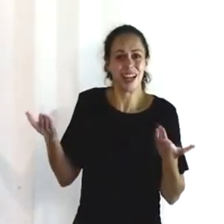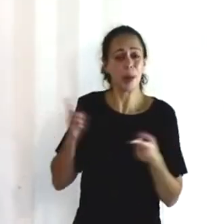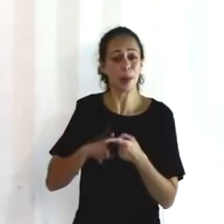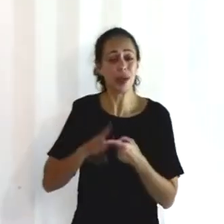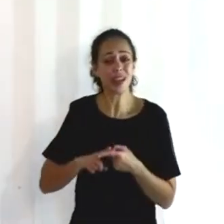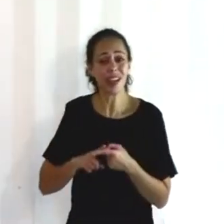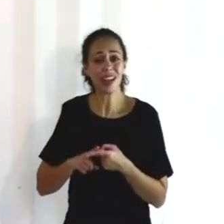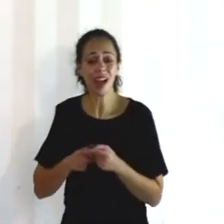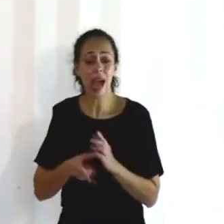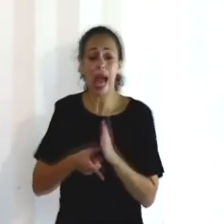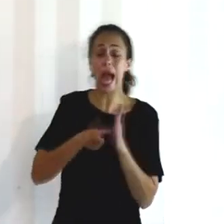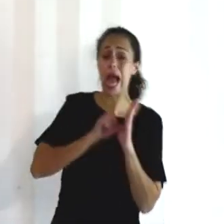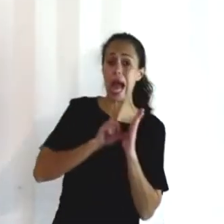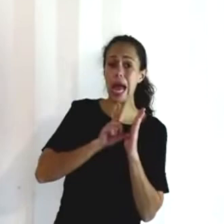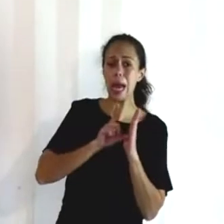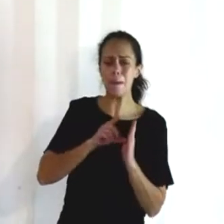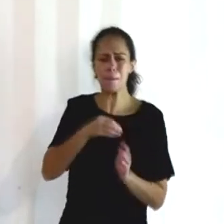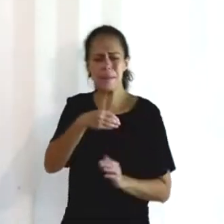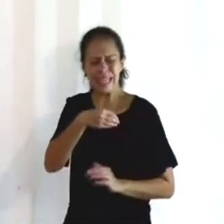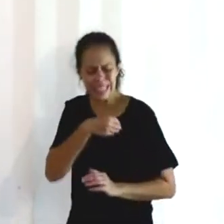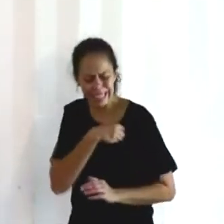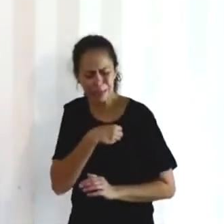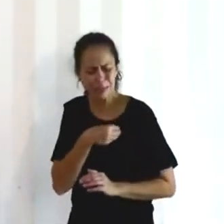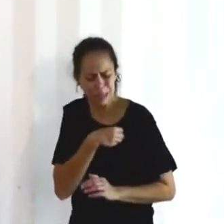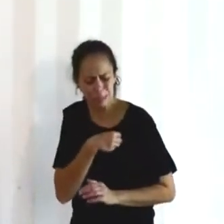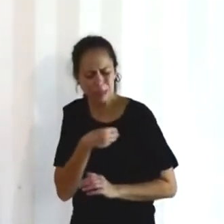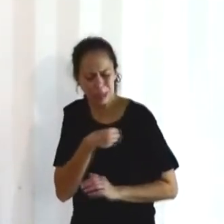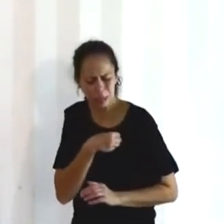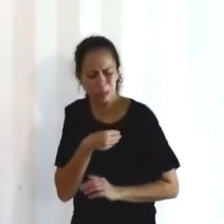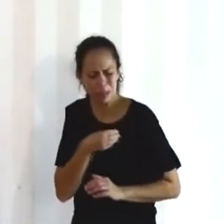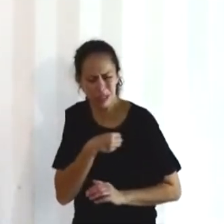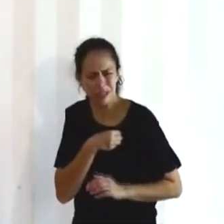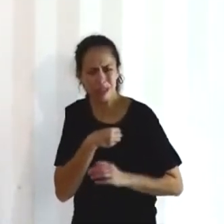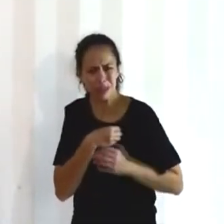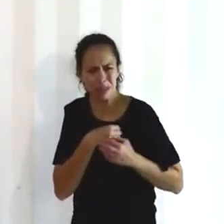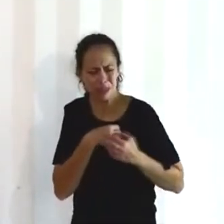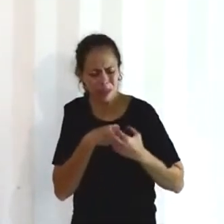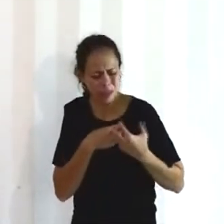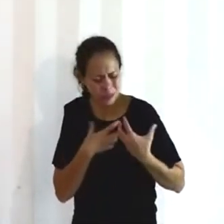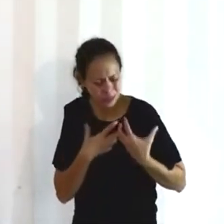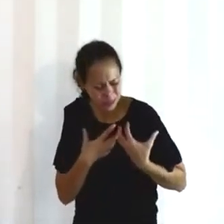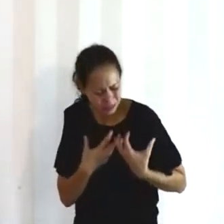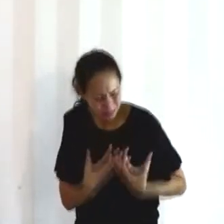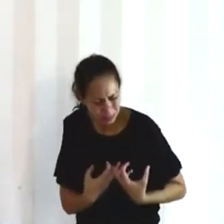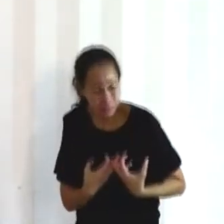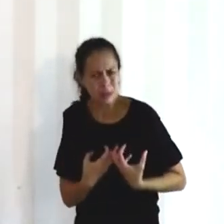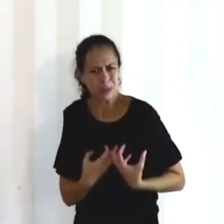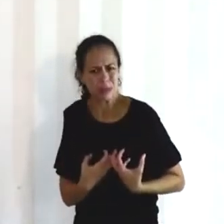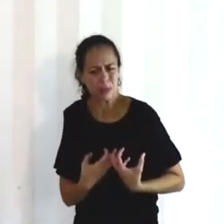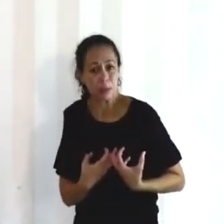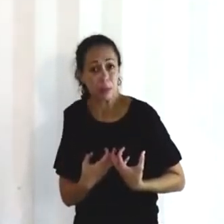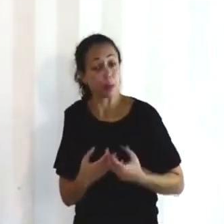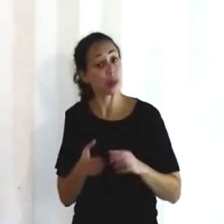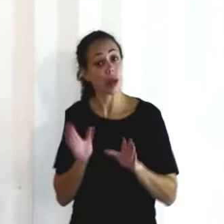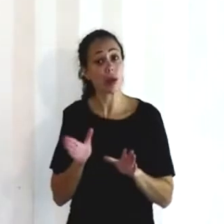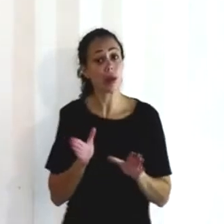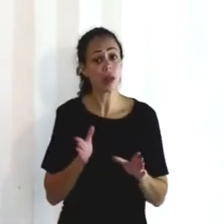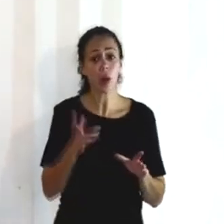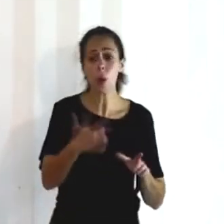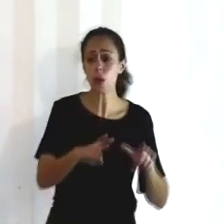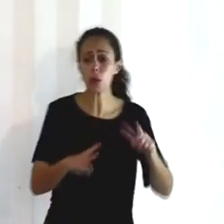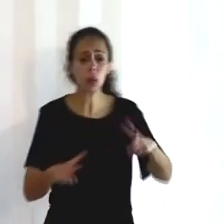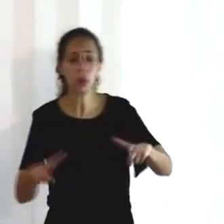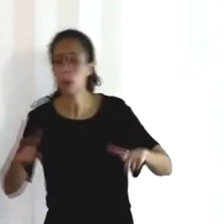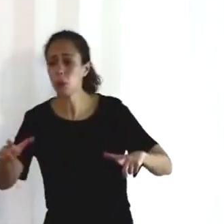recursos, de honra, sempre será de relacionamentos, sempre será. Então é uma